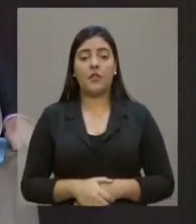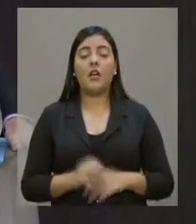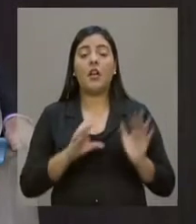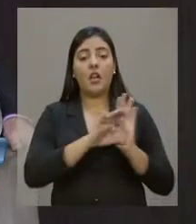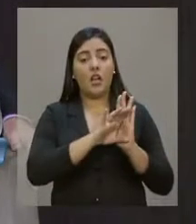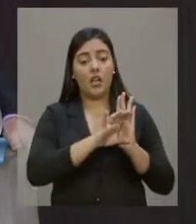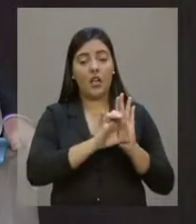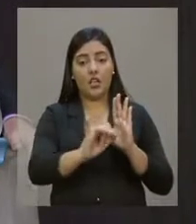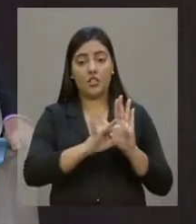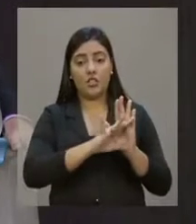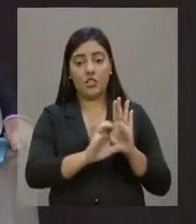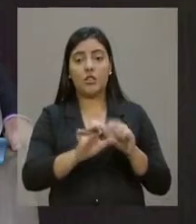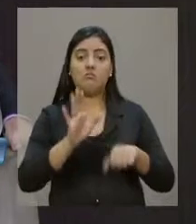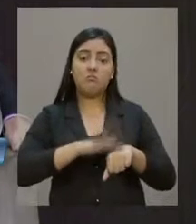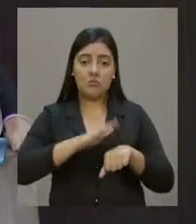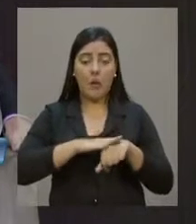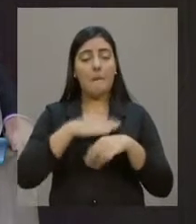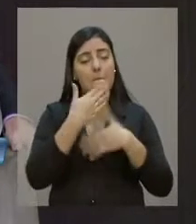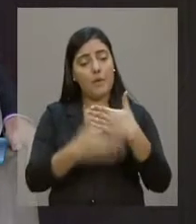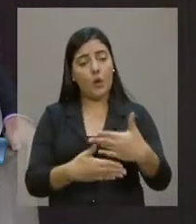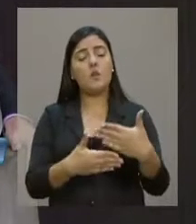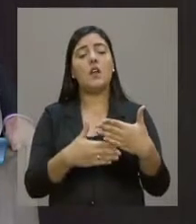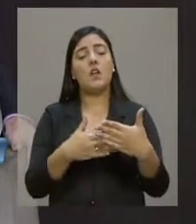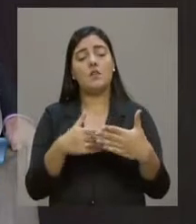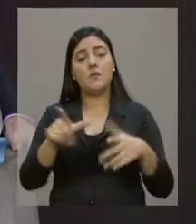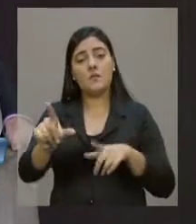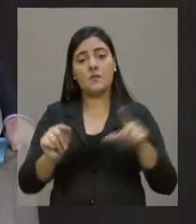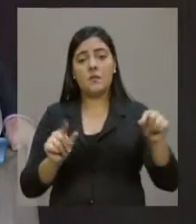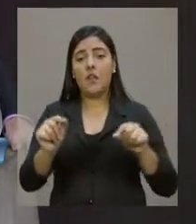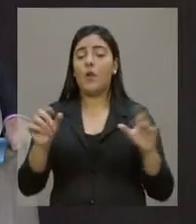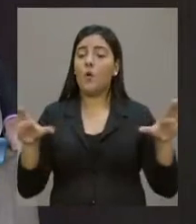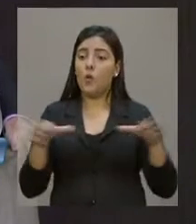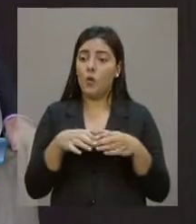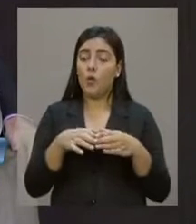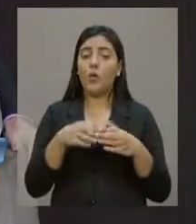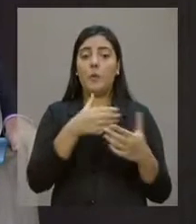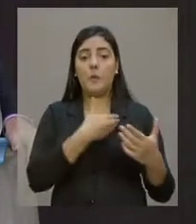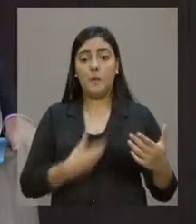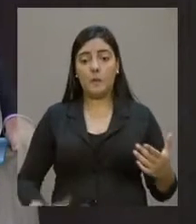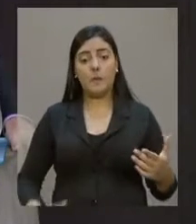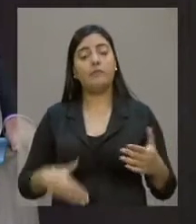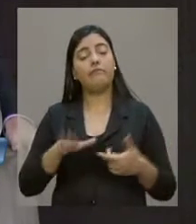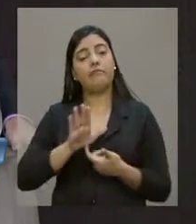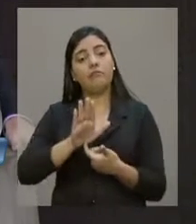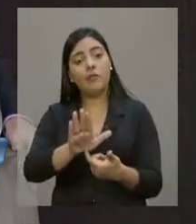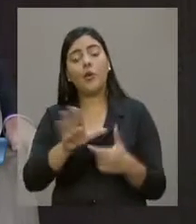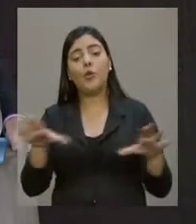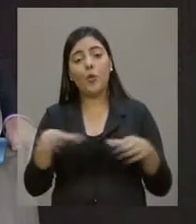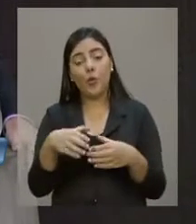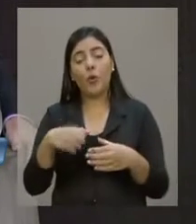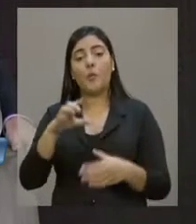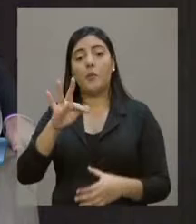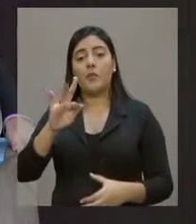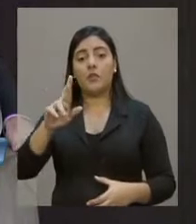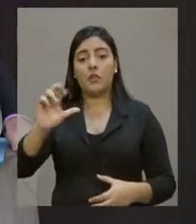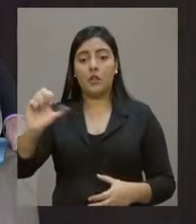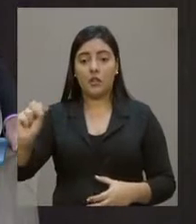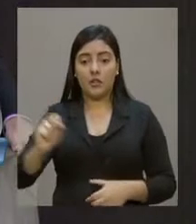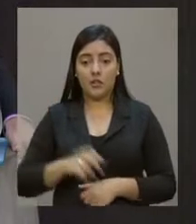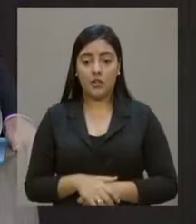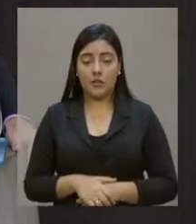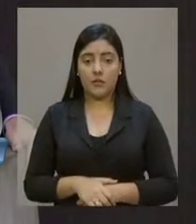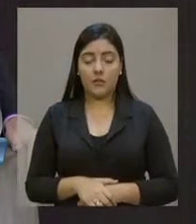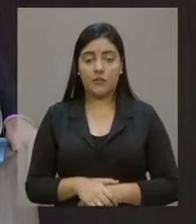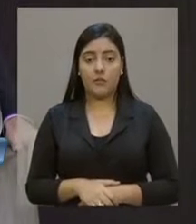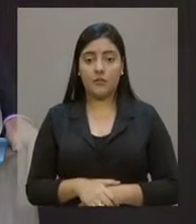da sua autonomia? Farei um processo, né, com edital público para esse segmento populacional.